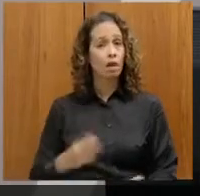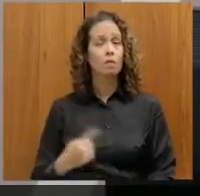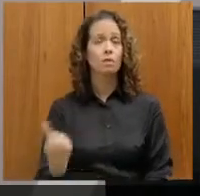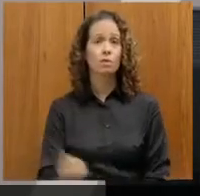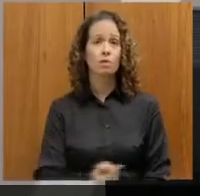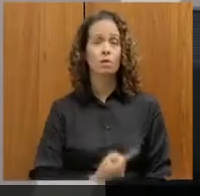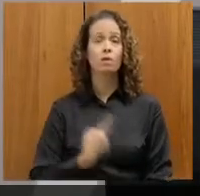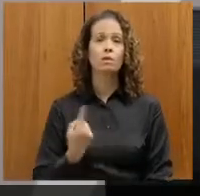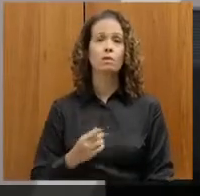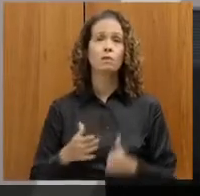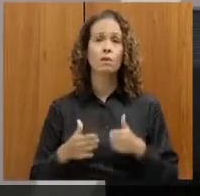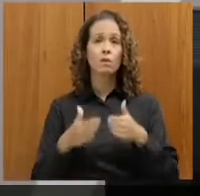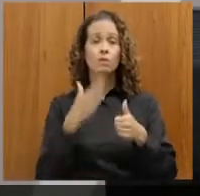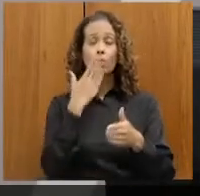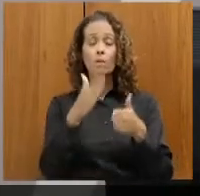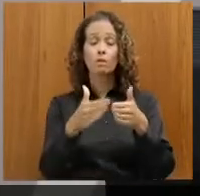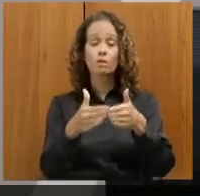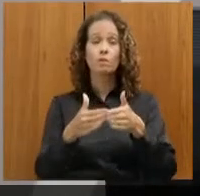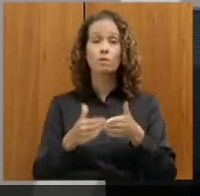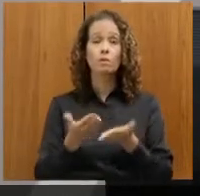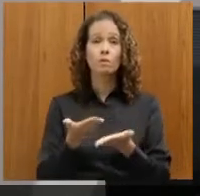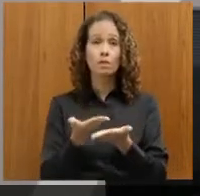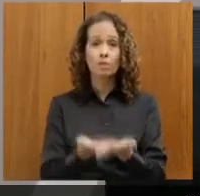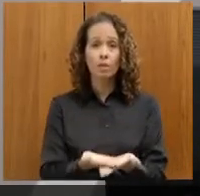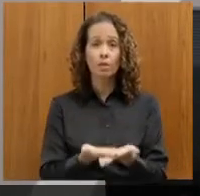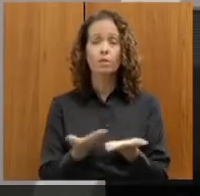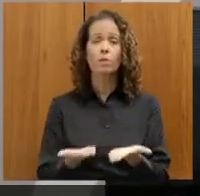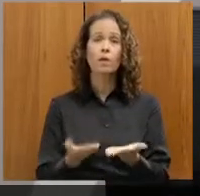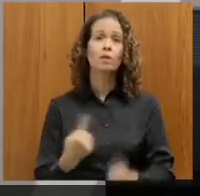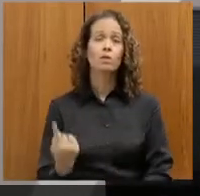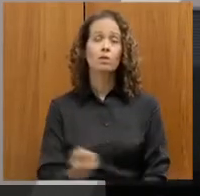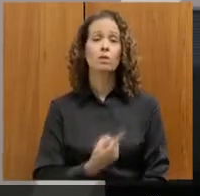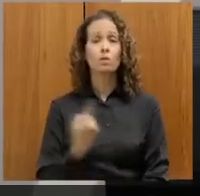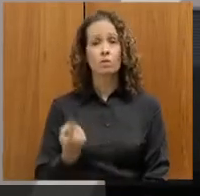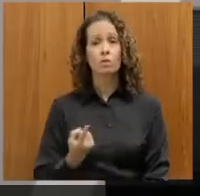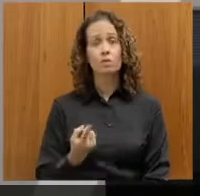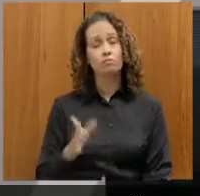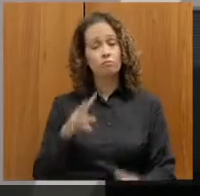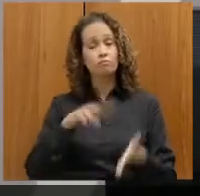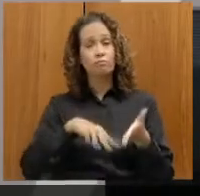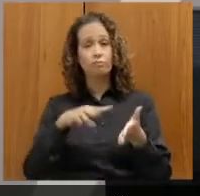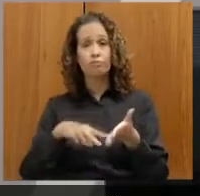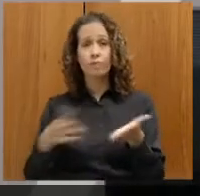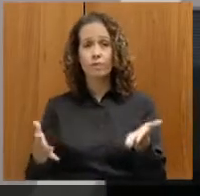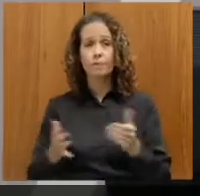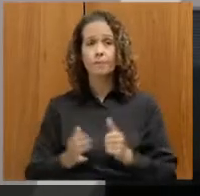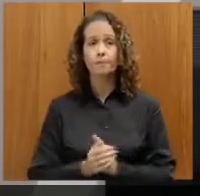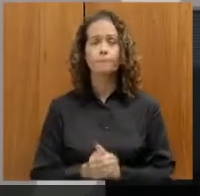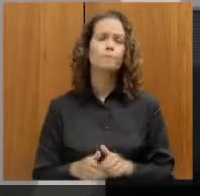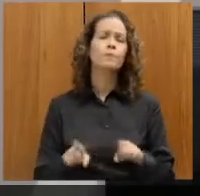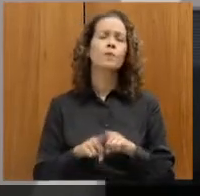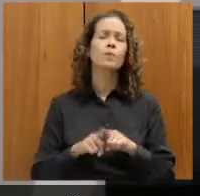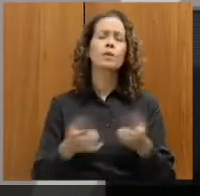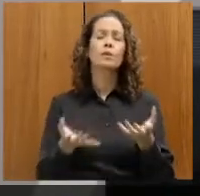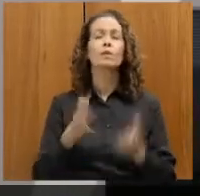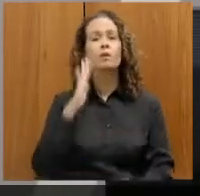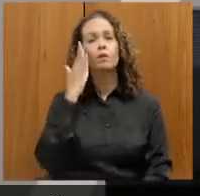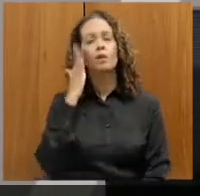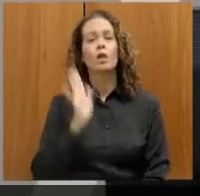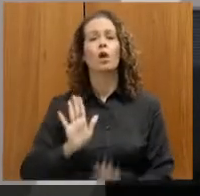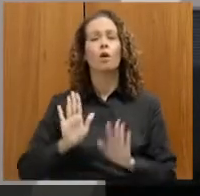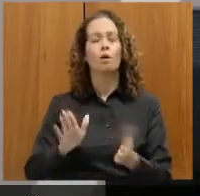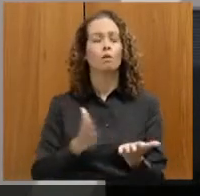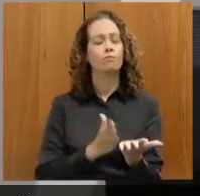que a gente possa até acesso e eu queria entender essa dinâmica secretário de Olha esse